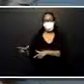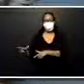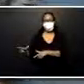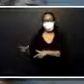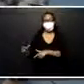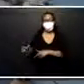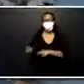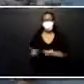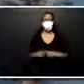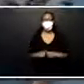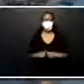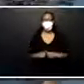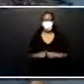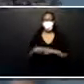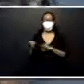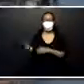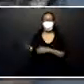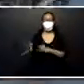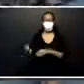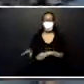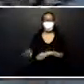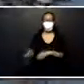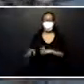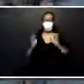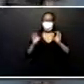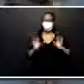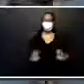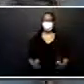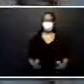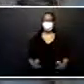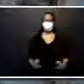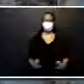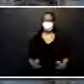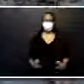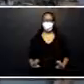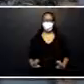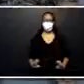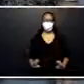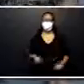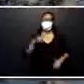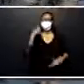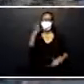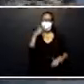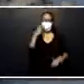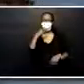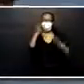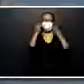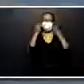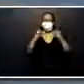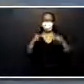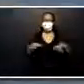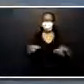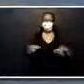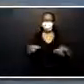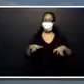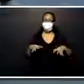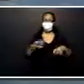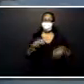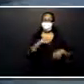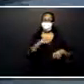sob o ponto de vista da educação e da ética, ele vai falar, ele sentiu